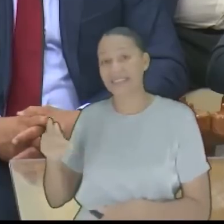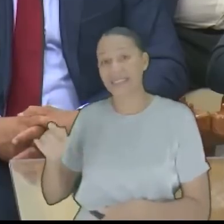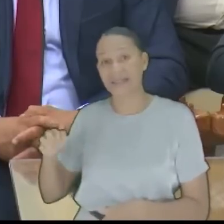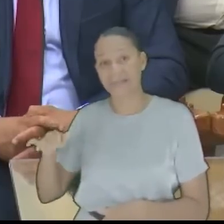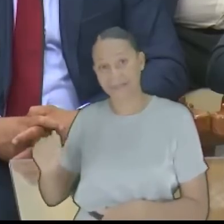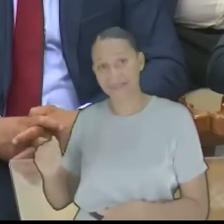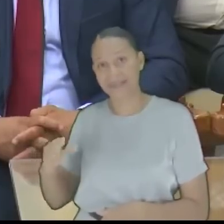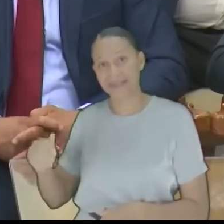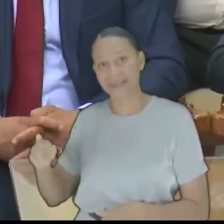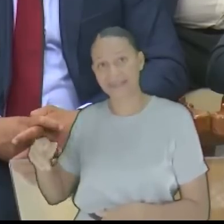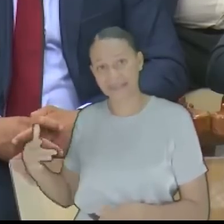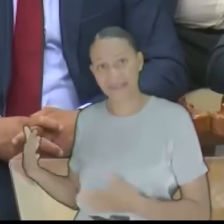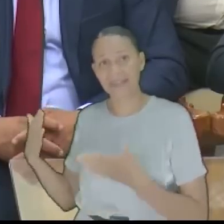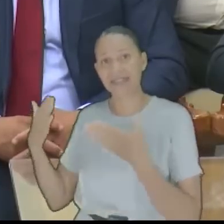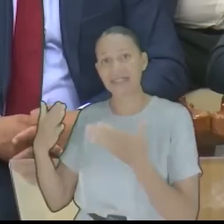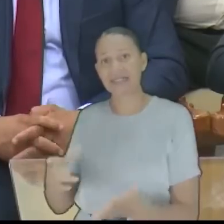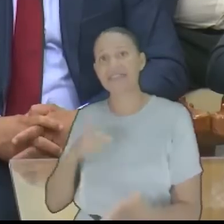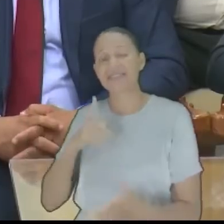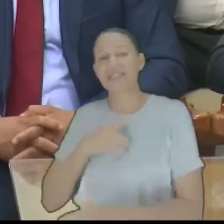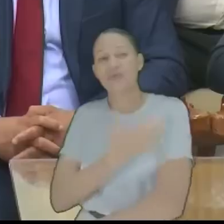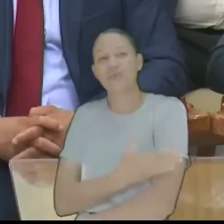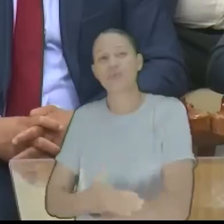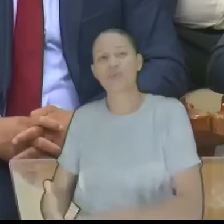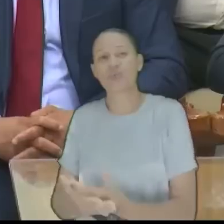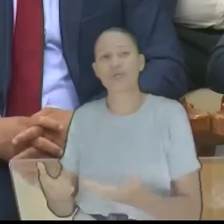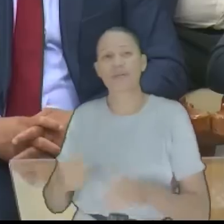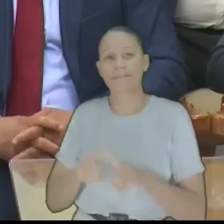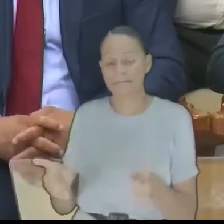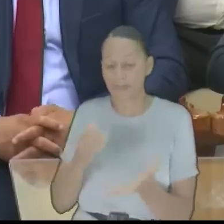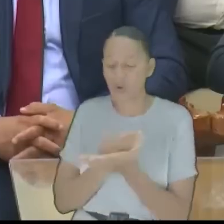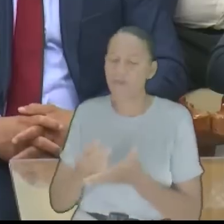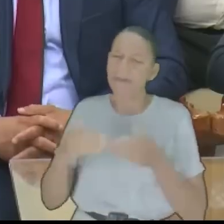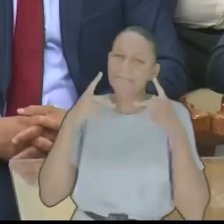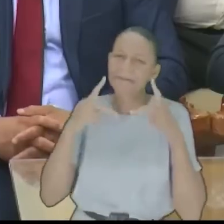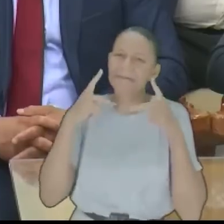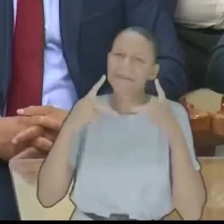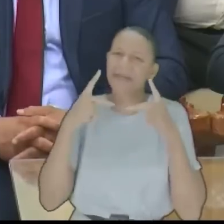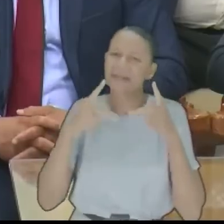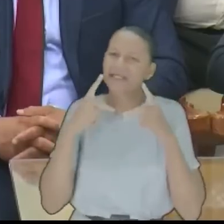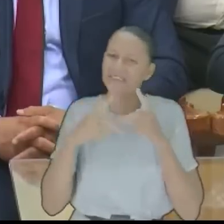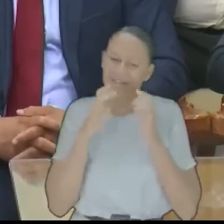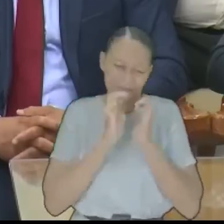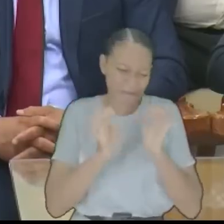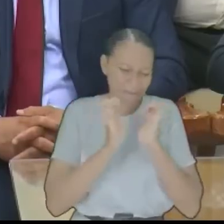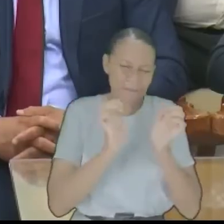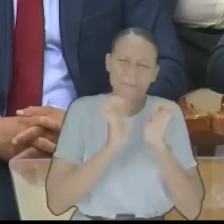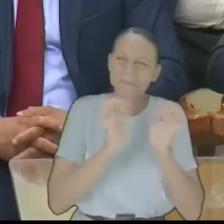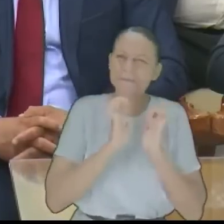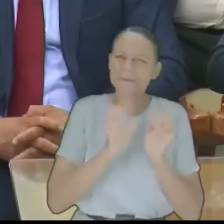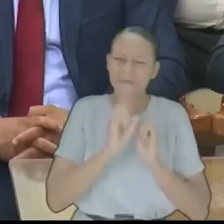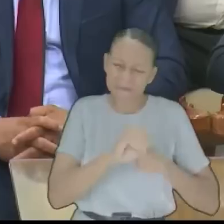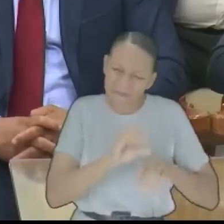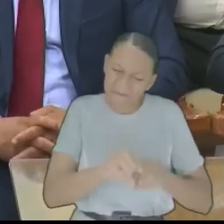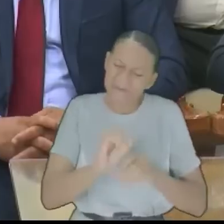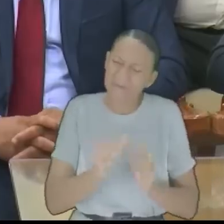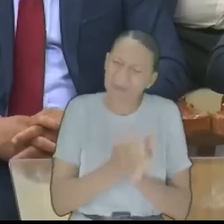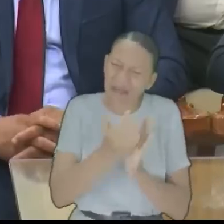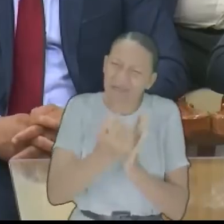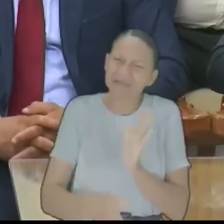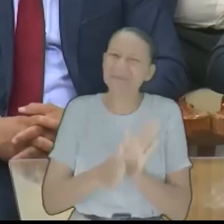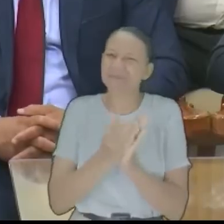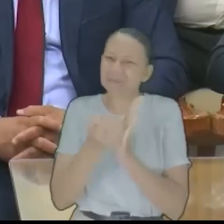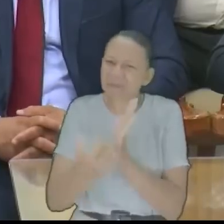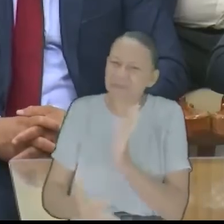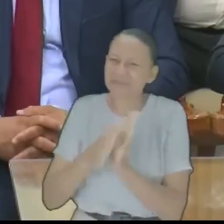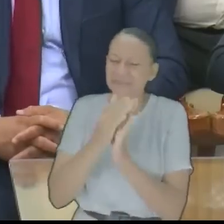na Índia, ainda havia esse costume. Mas ele começou pregando o Evangelho, ele começou pregando Cristo, ele começou